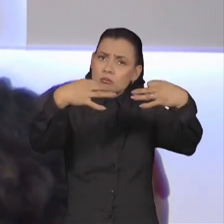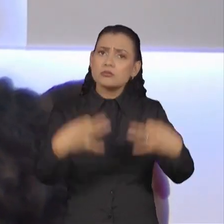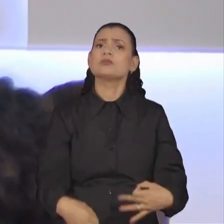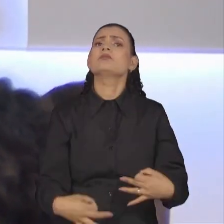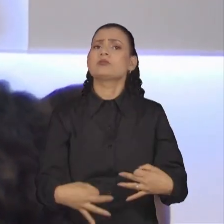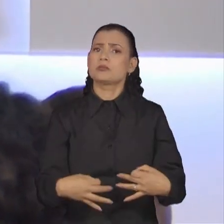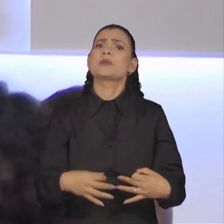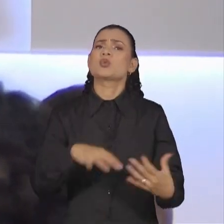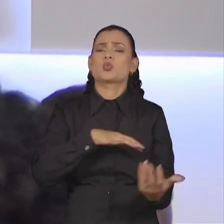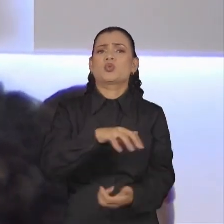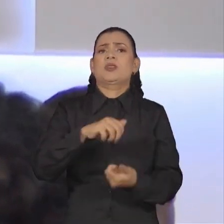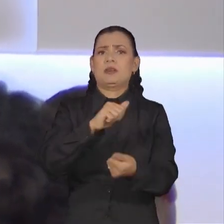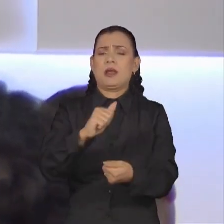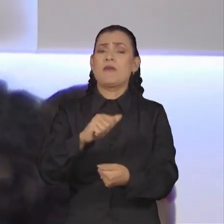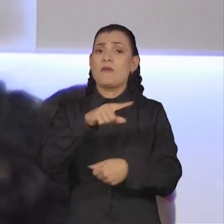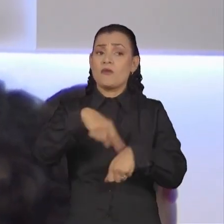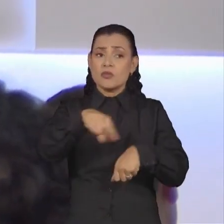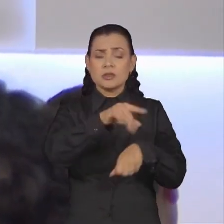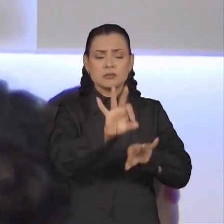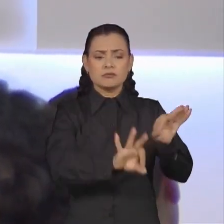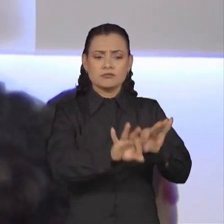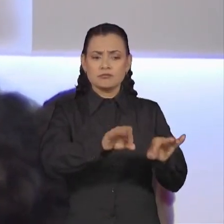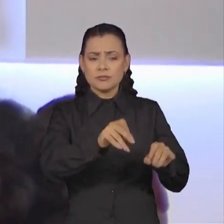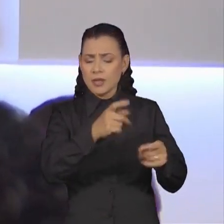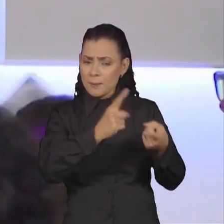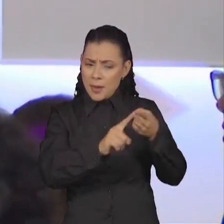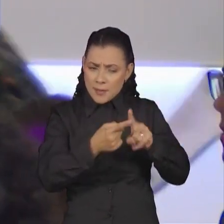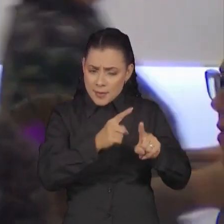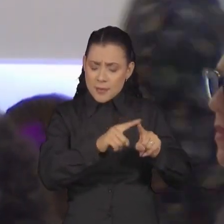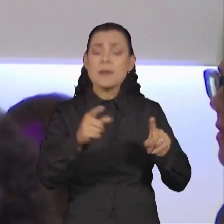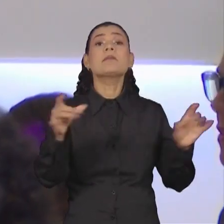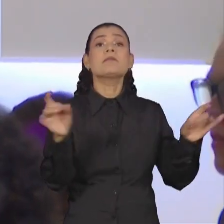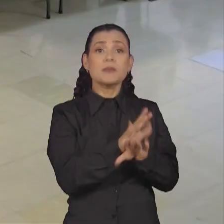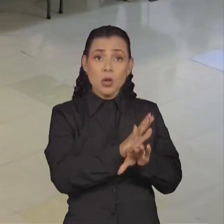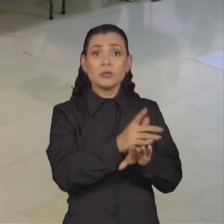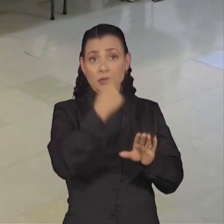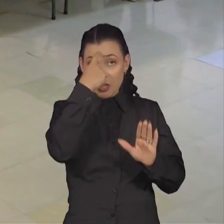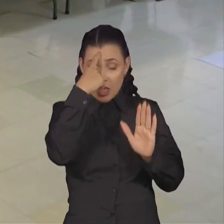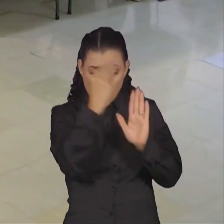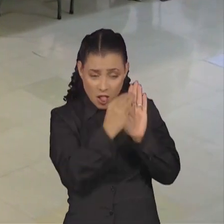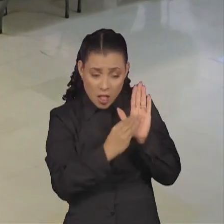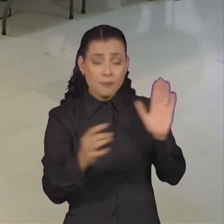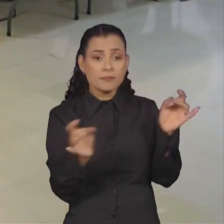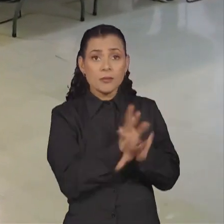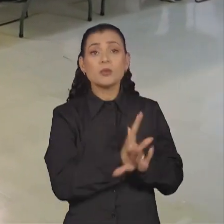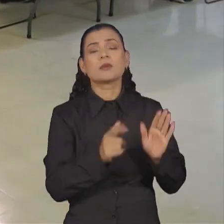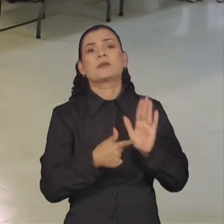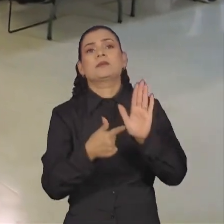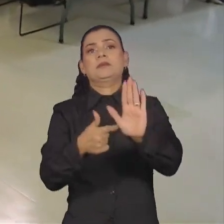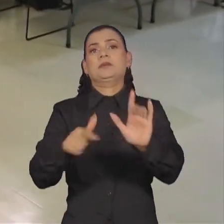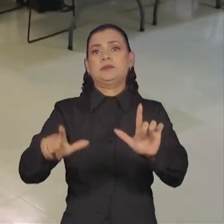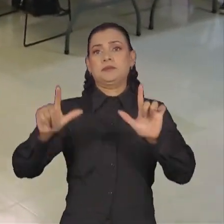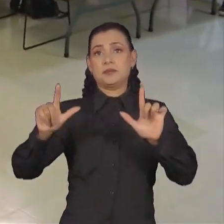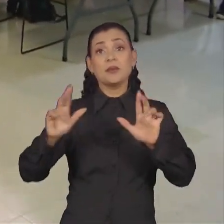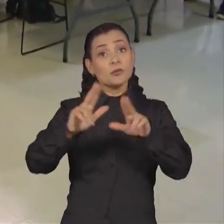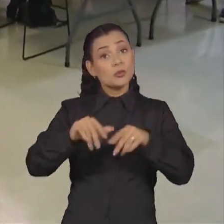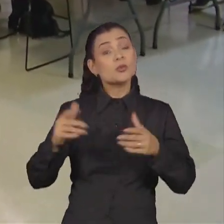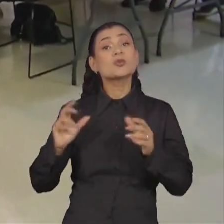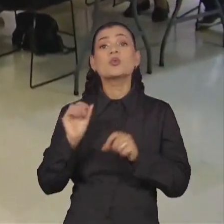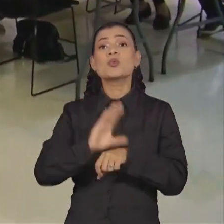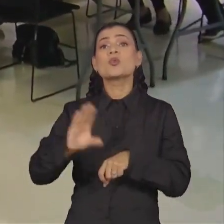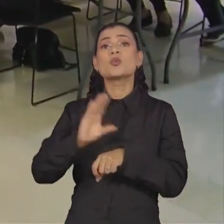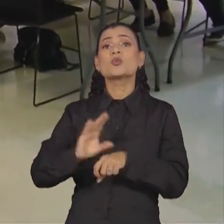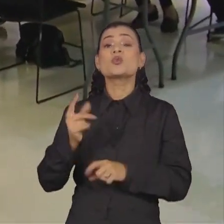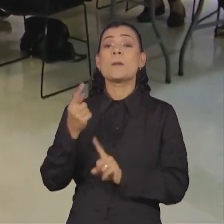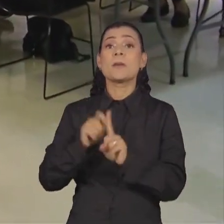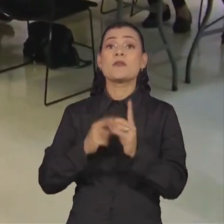aí entre vocês, vão eleger o projeto que vocês querem trazer para apresentar para cá. O curso Educomunicação Socioambiental acontece